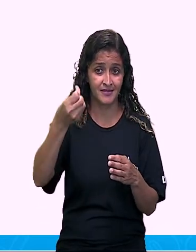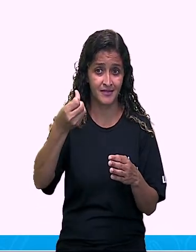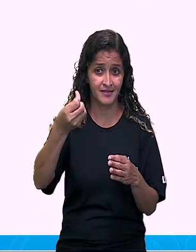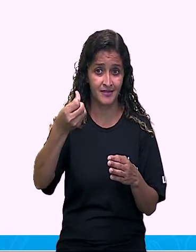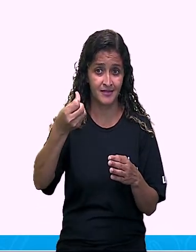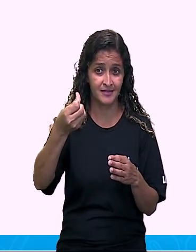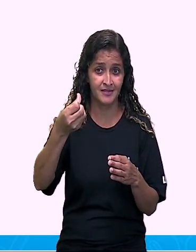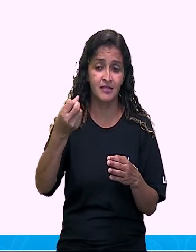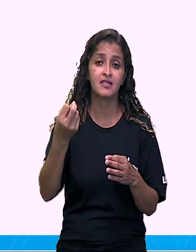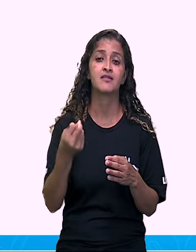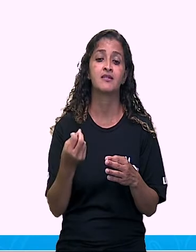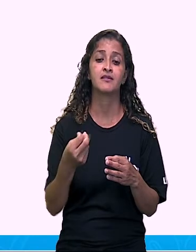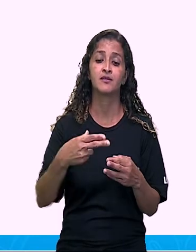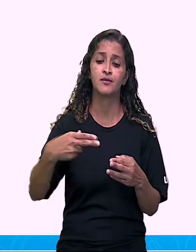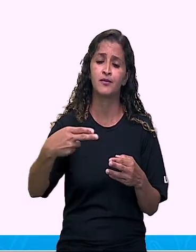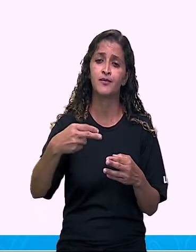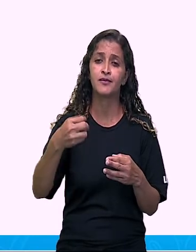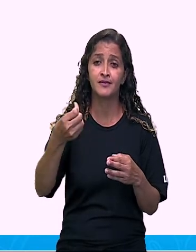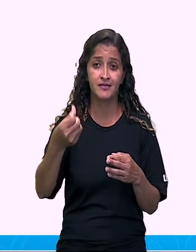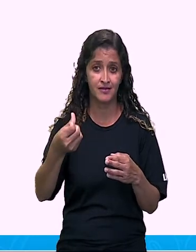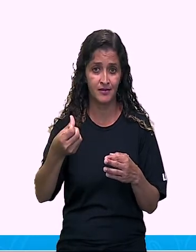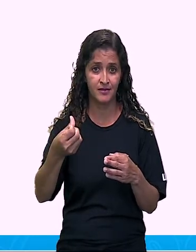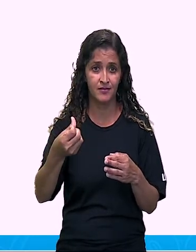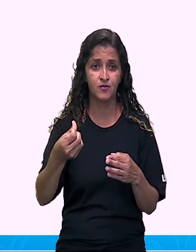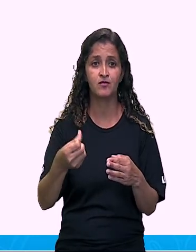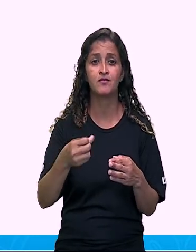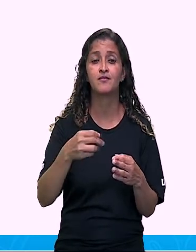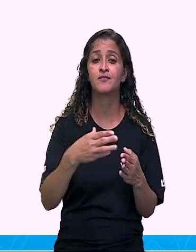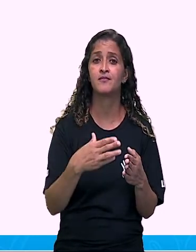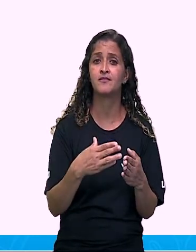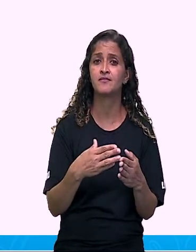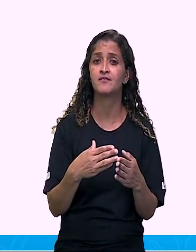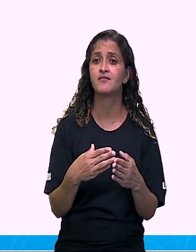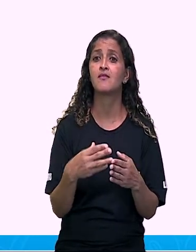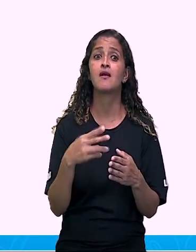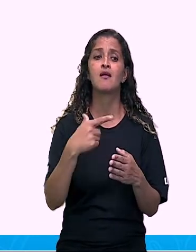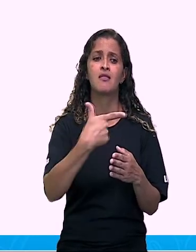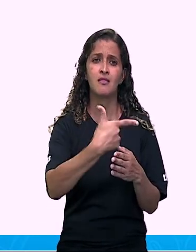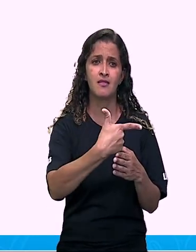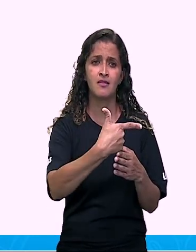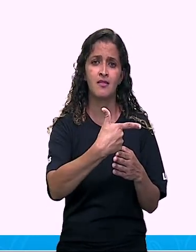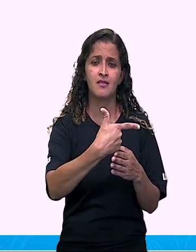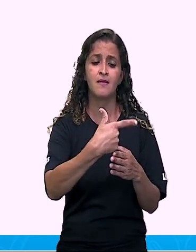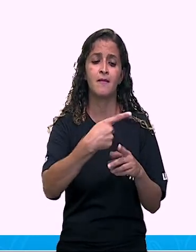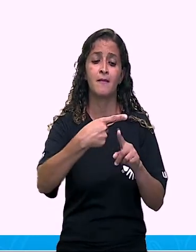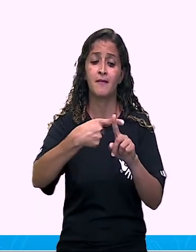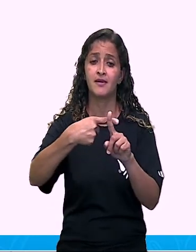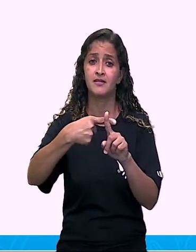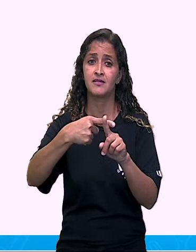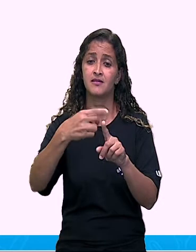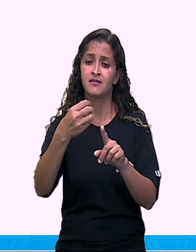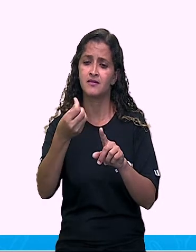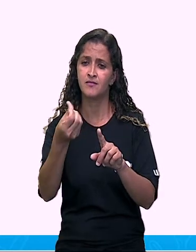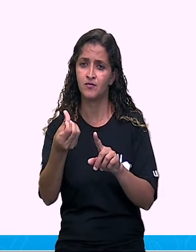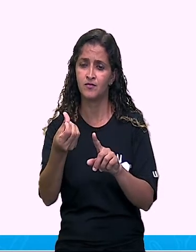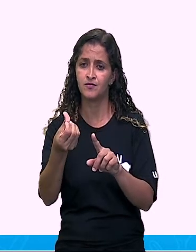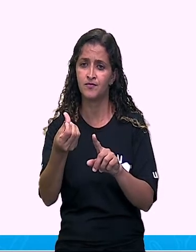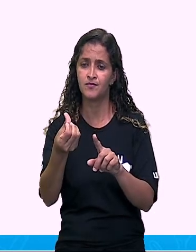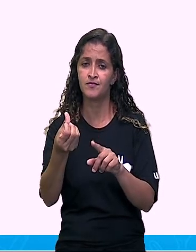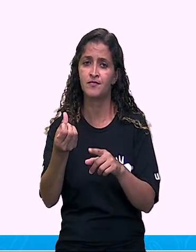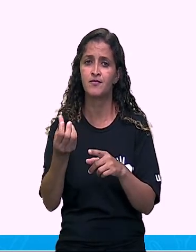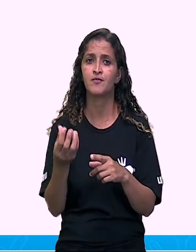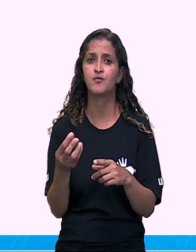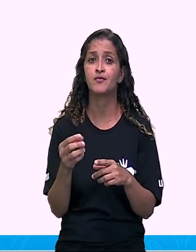6. Decompondo esse número ali, ó. 20 mais 6. E se eu for representar